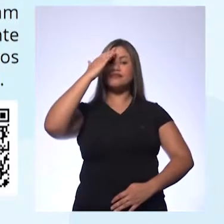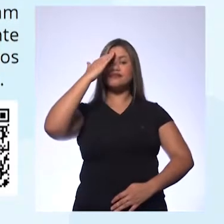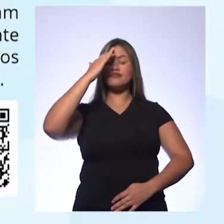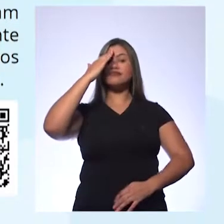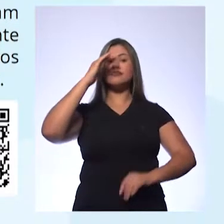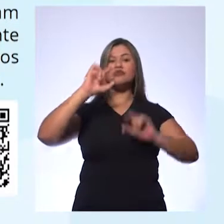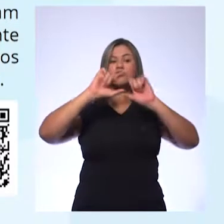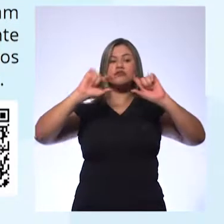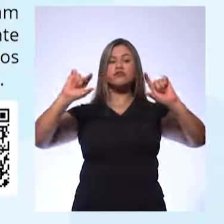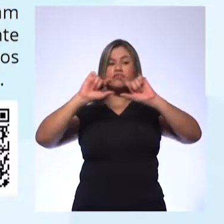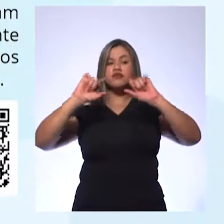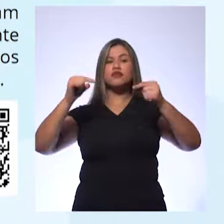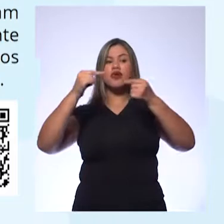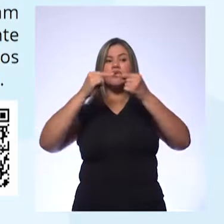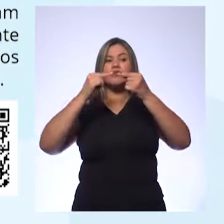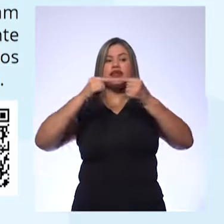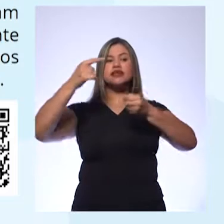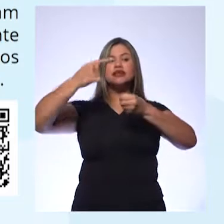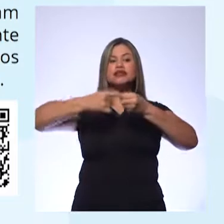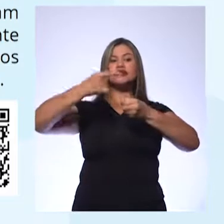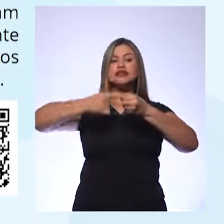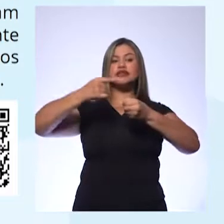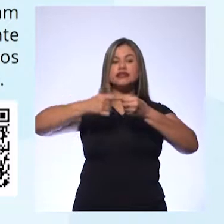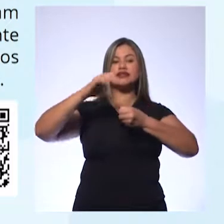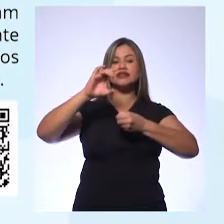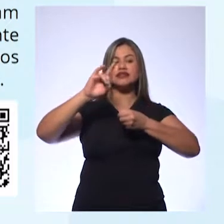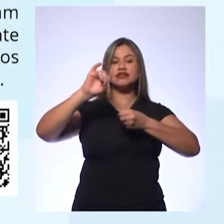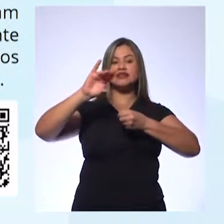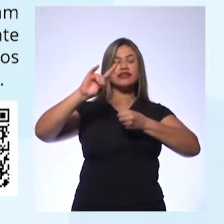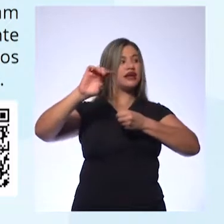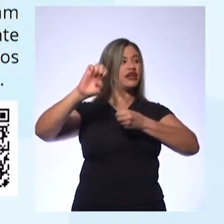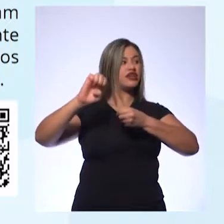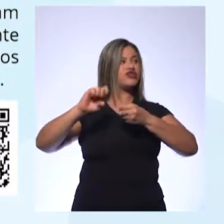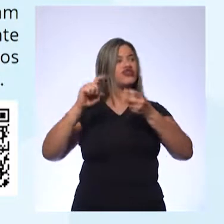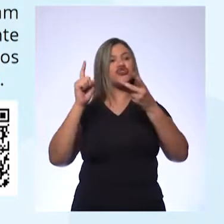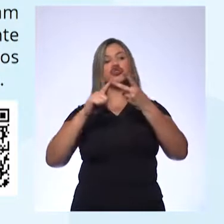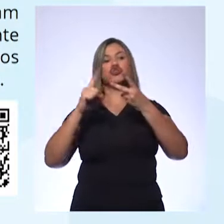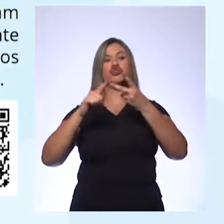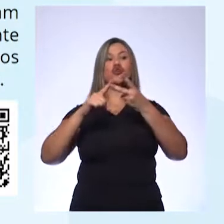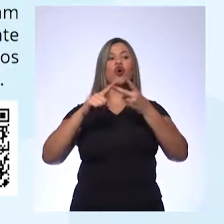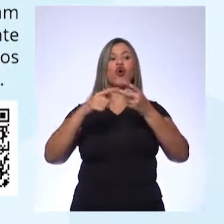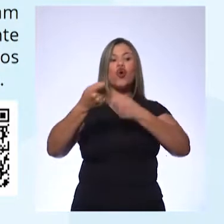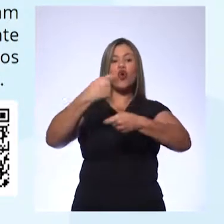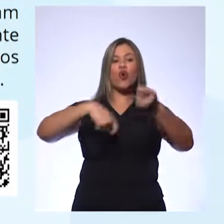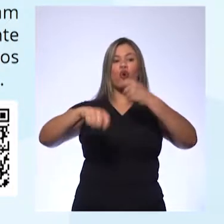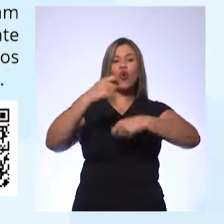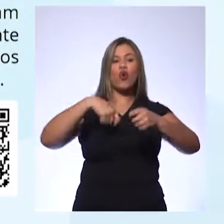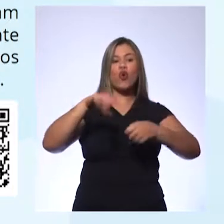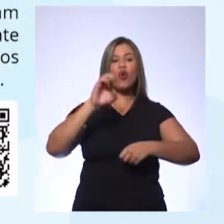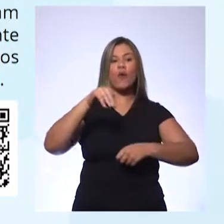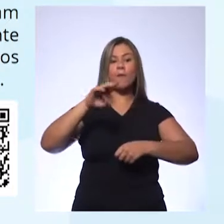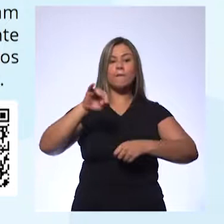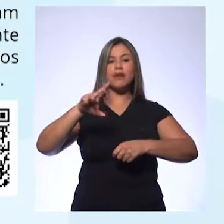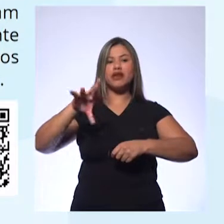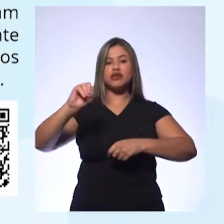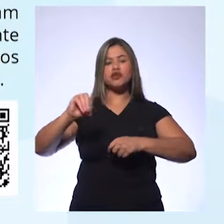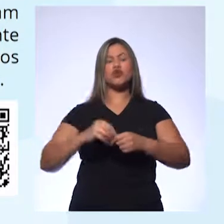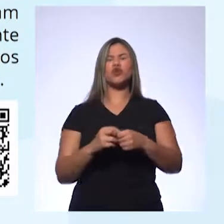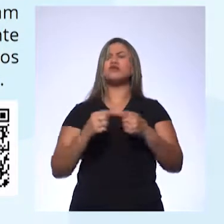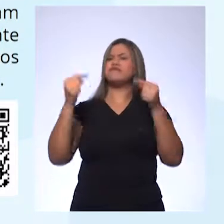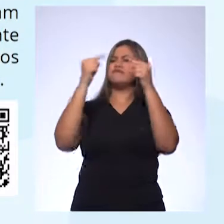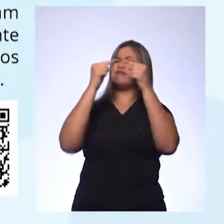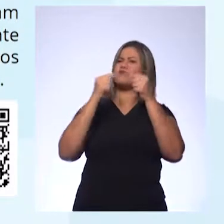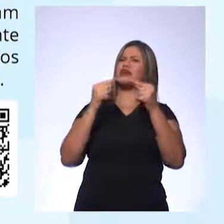os a cidade e Comércio e associá-los ao contexto histórico